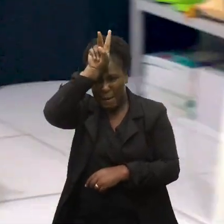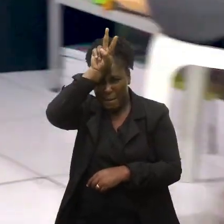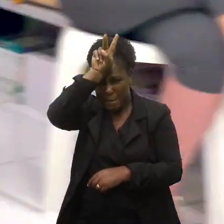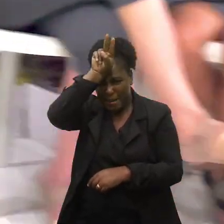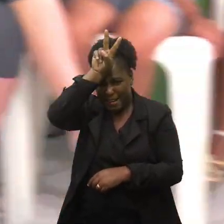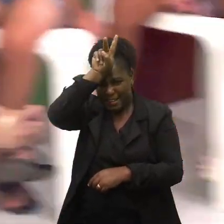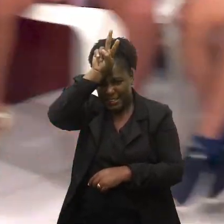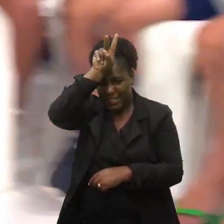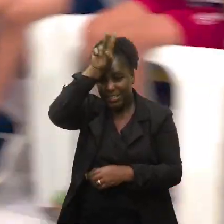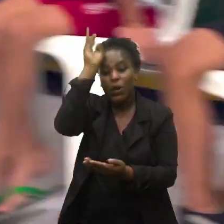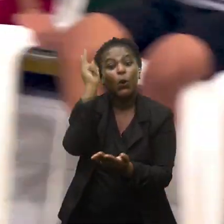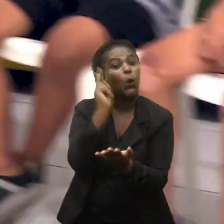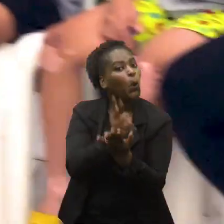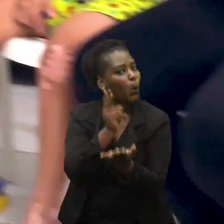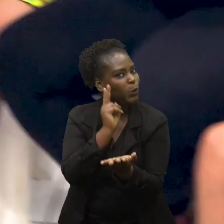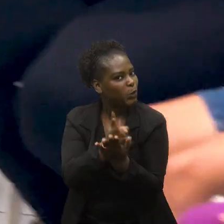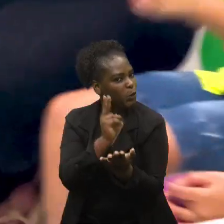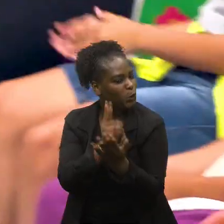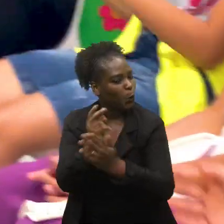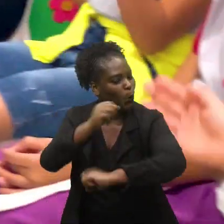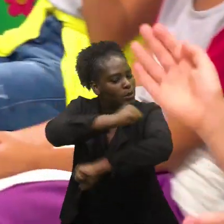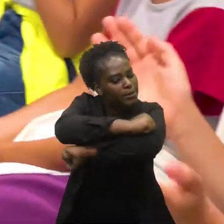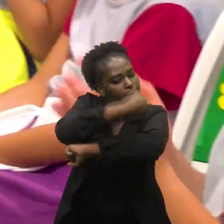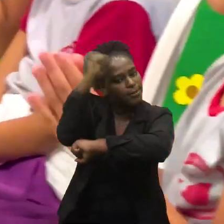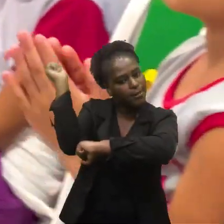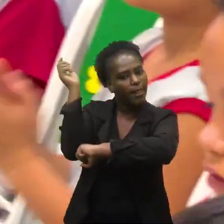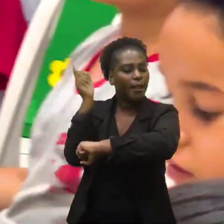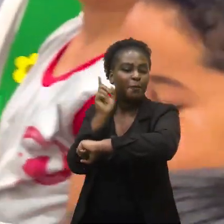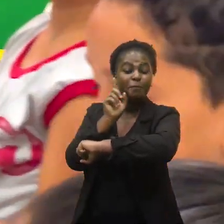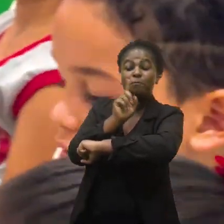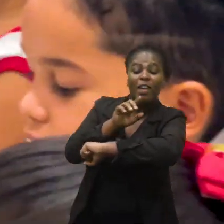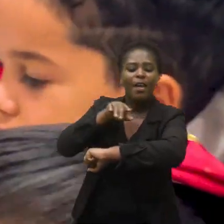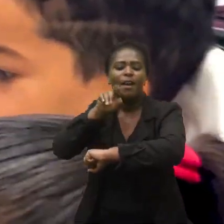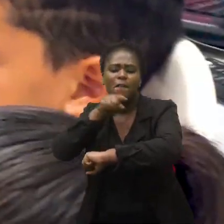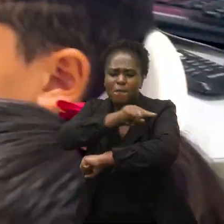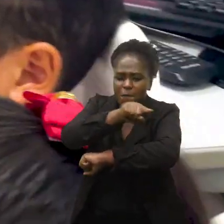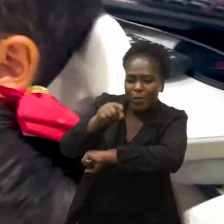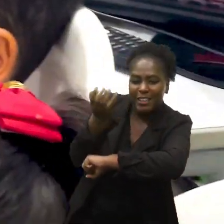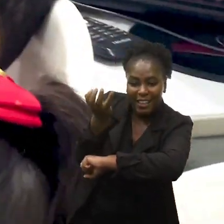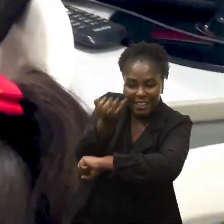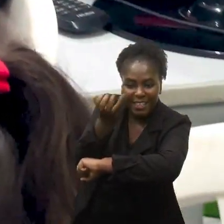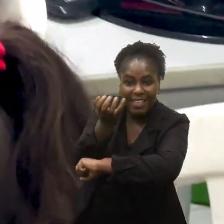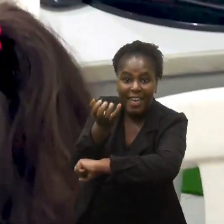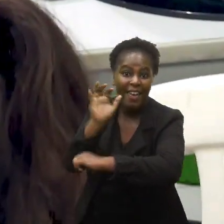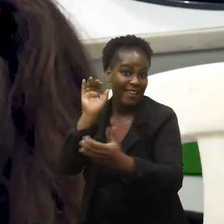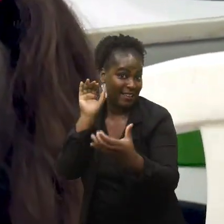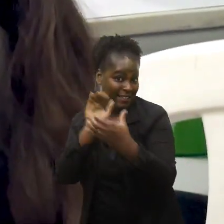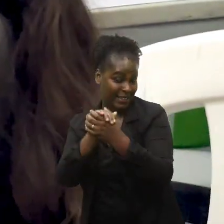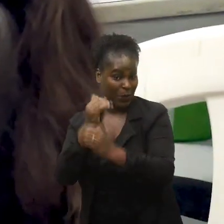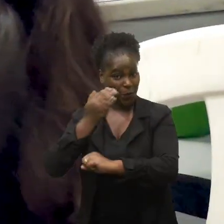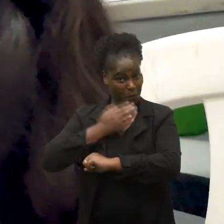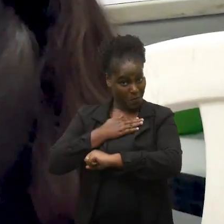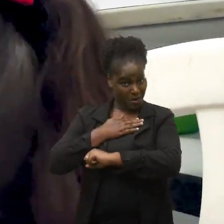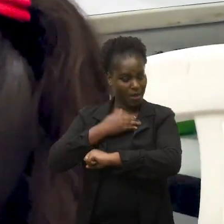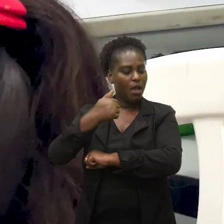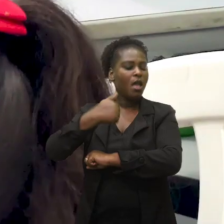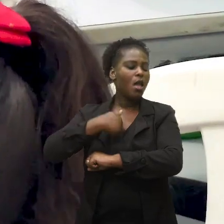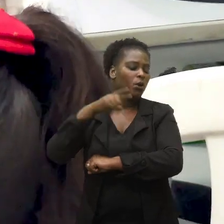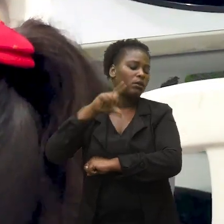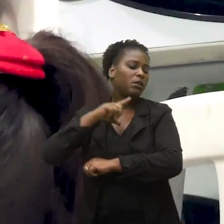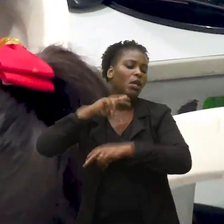Dona Baratinha, que tem fita no cabelo e dinheiro na caixinha? Quem